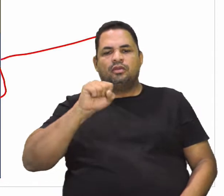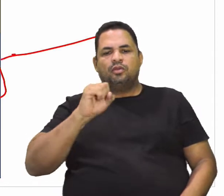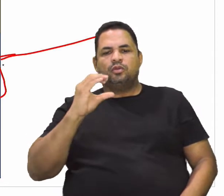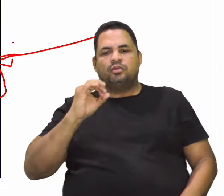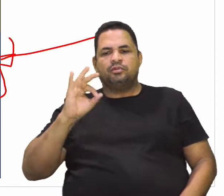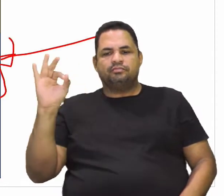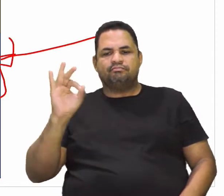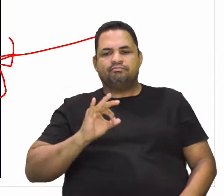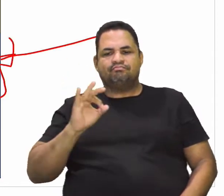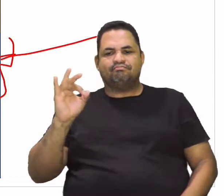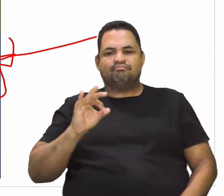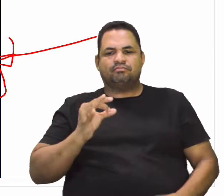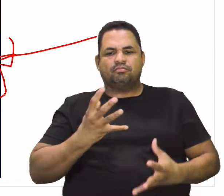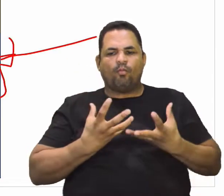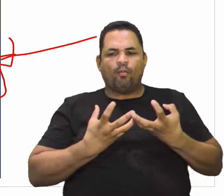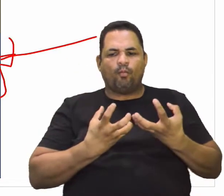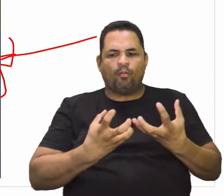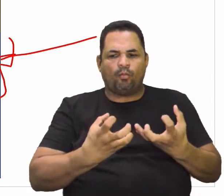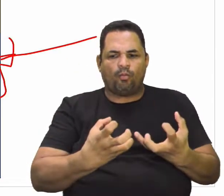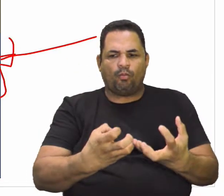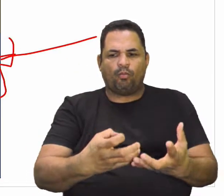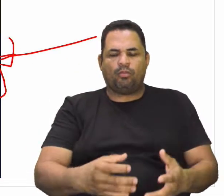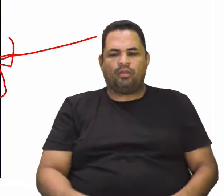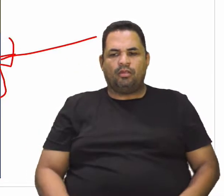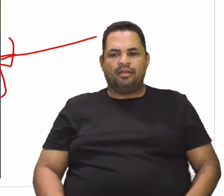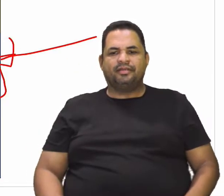80% disso aqui era deserto.